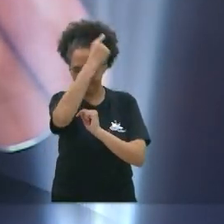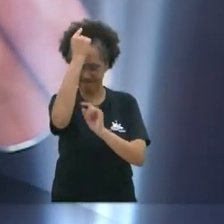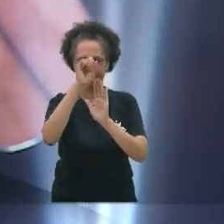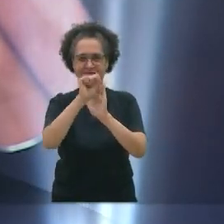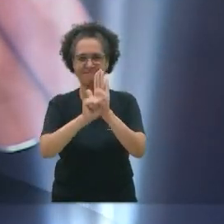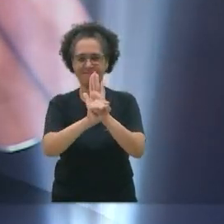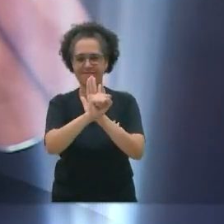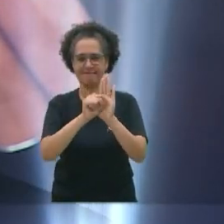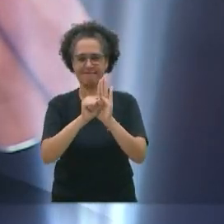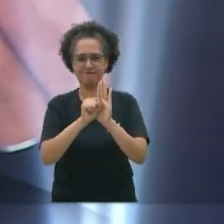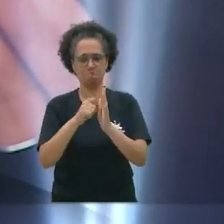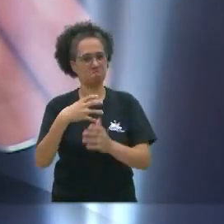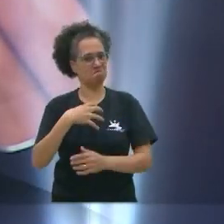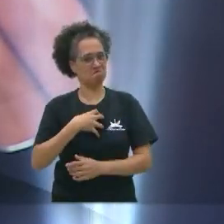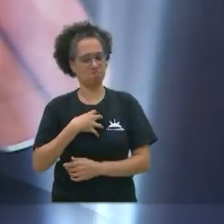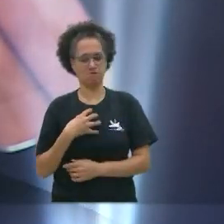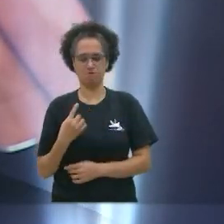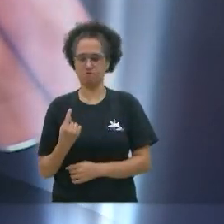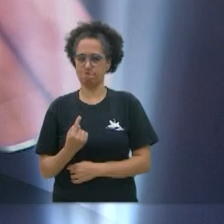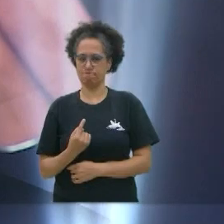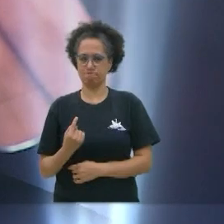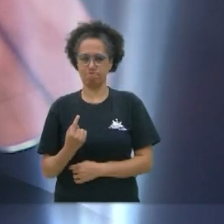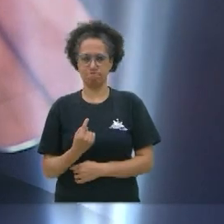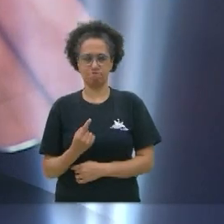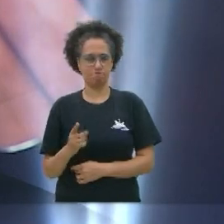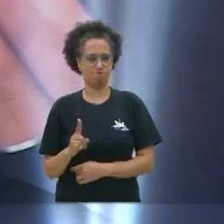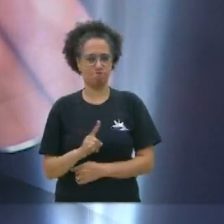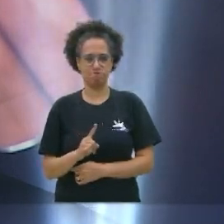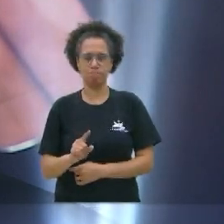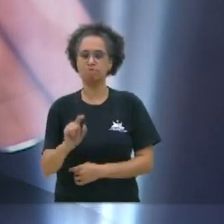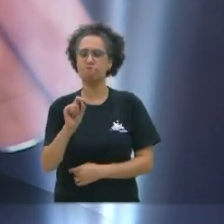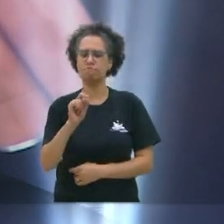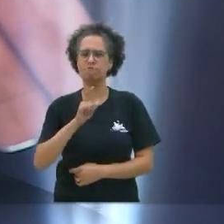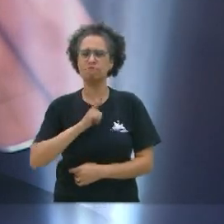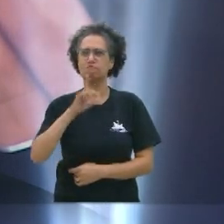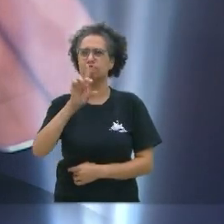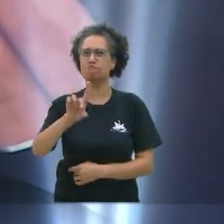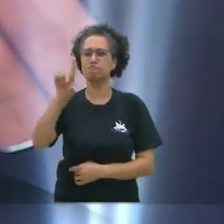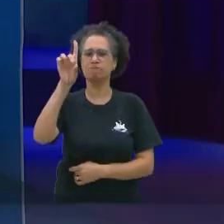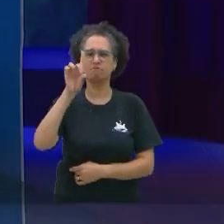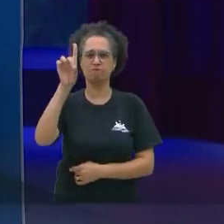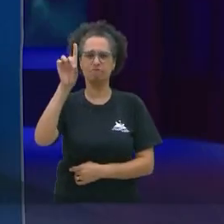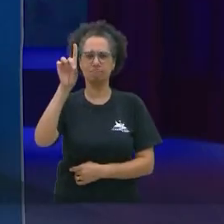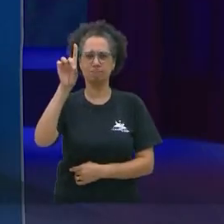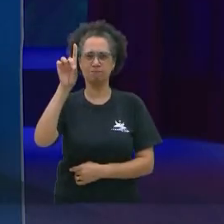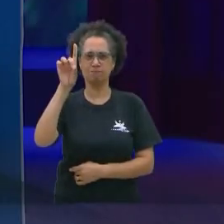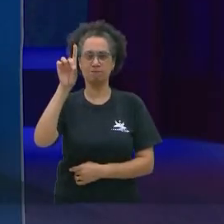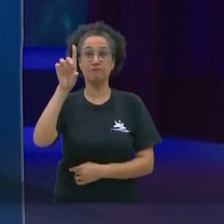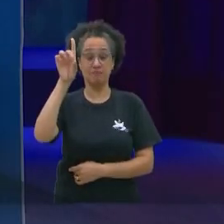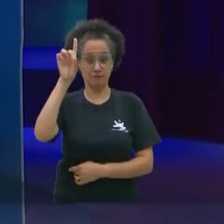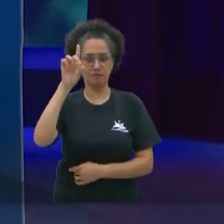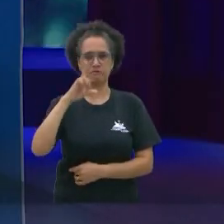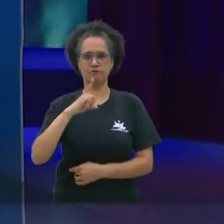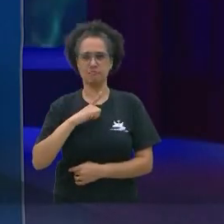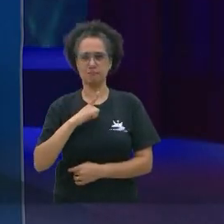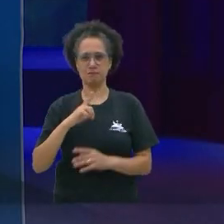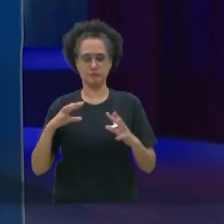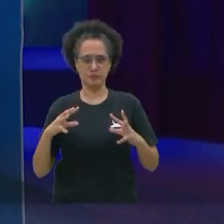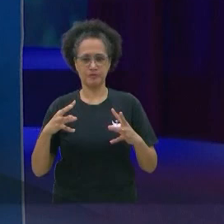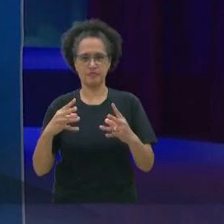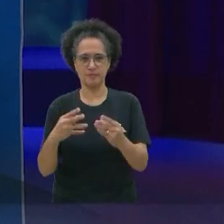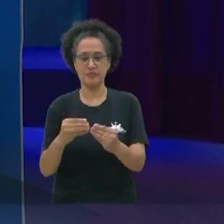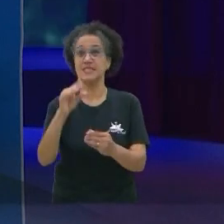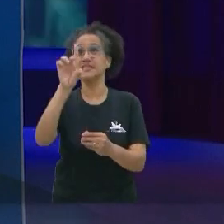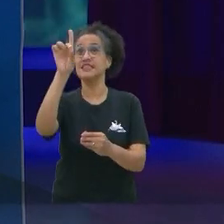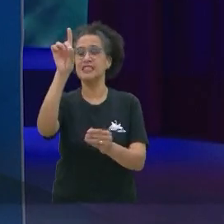Não me sinto só, pois quem tem Deus, tem tudo. E se Deus é